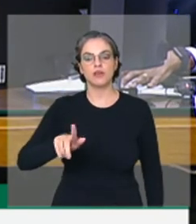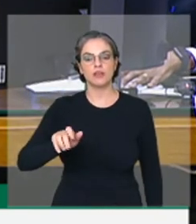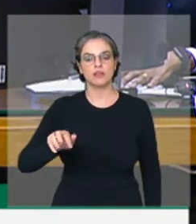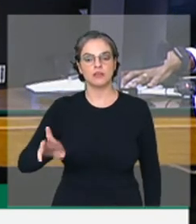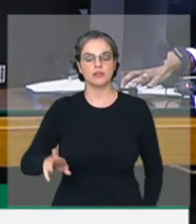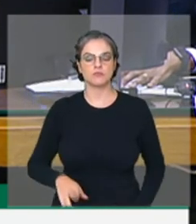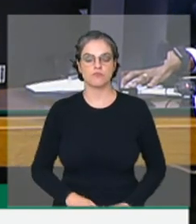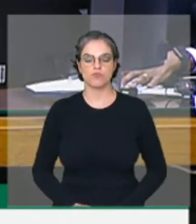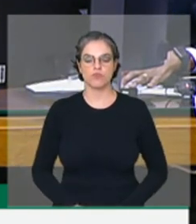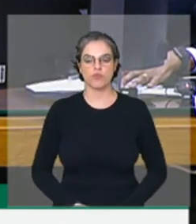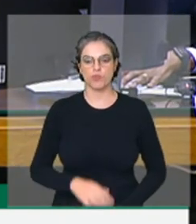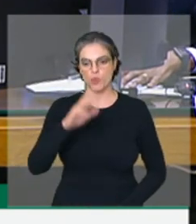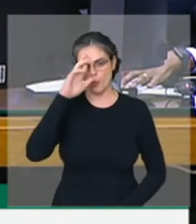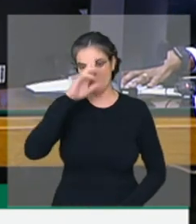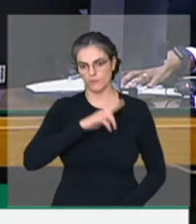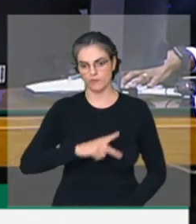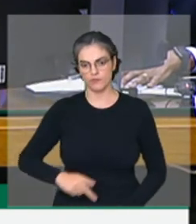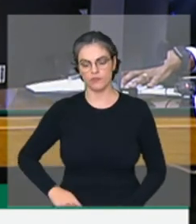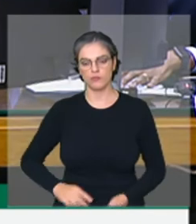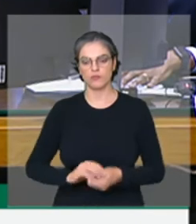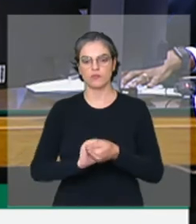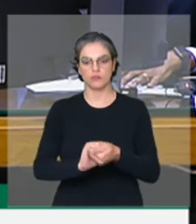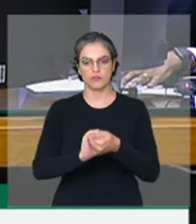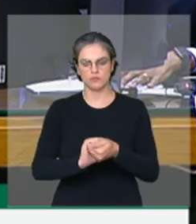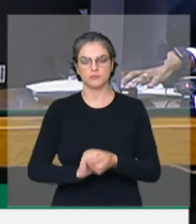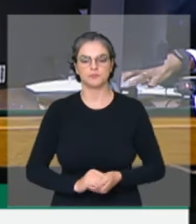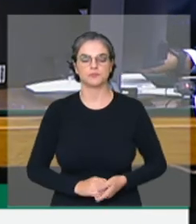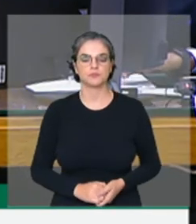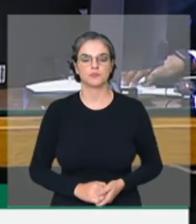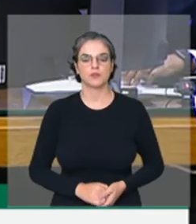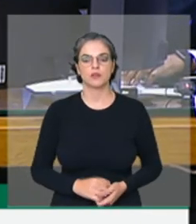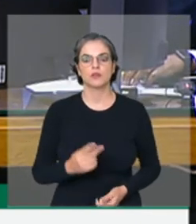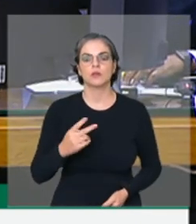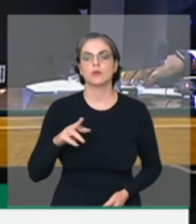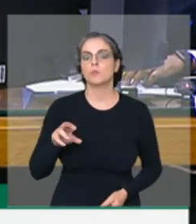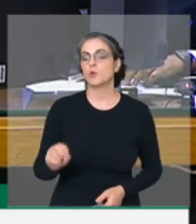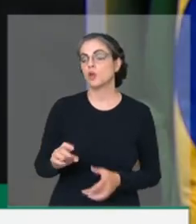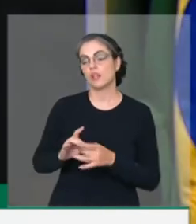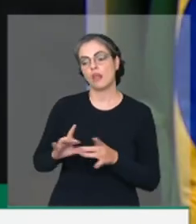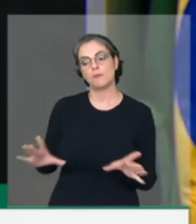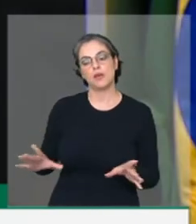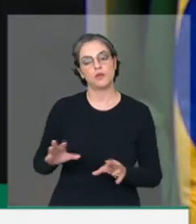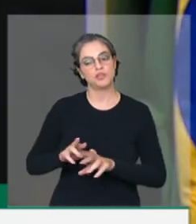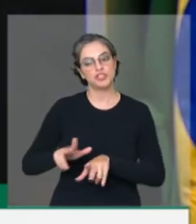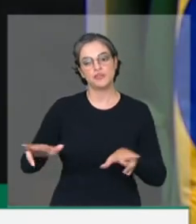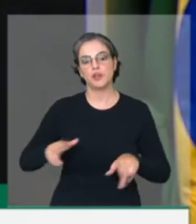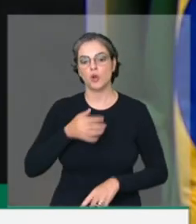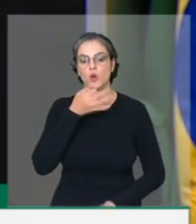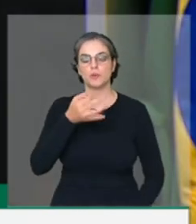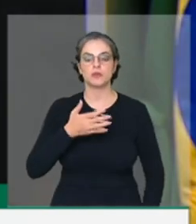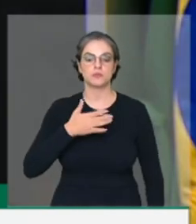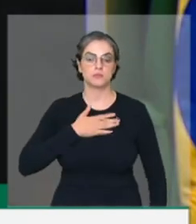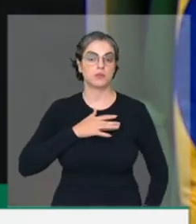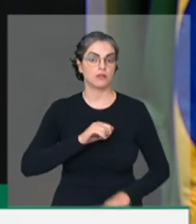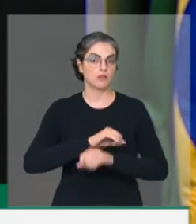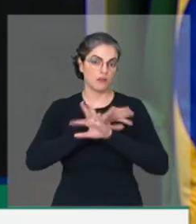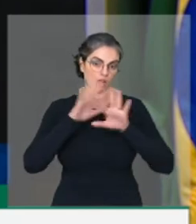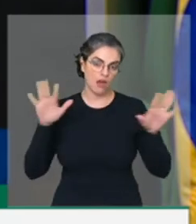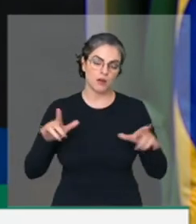Queria registrar que o PROS liberou sua bancada, porque há divergências, mas eu tenho um posicionamento claro e a maioria do